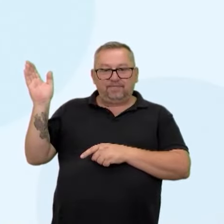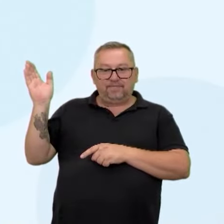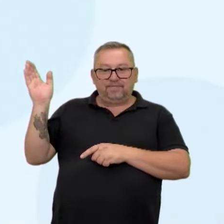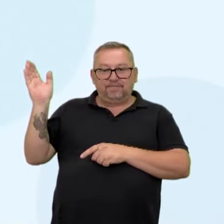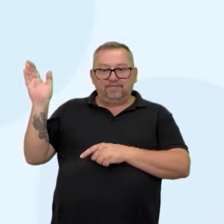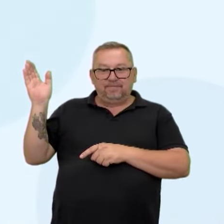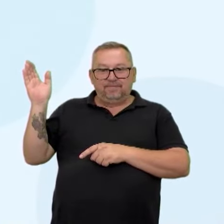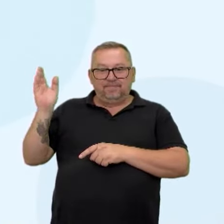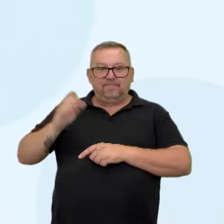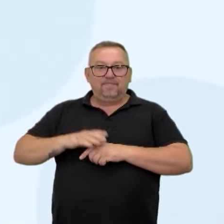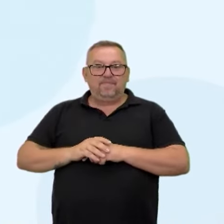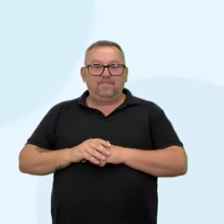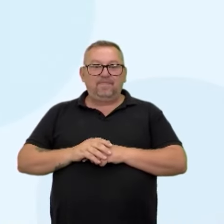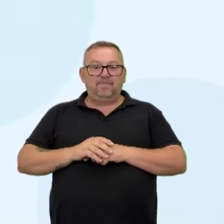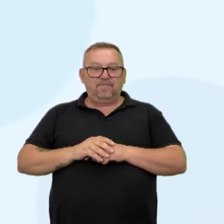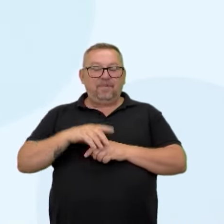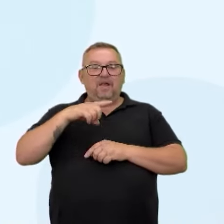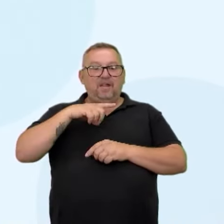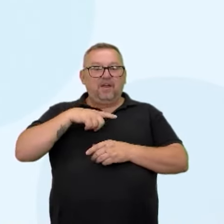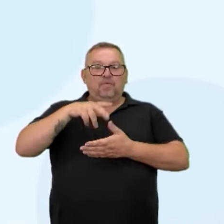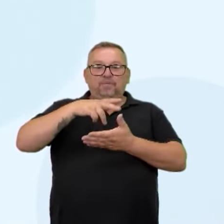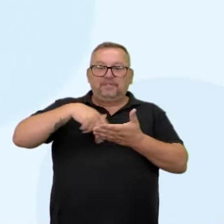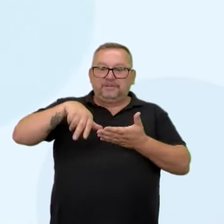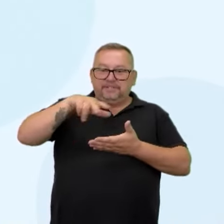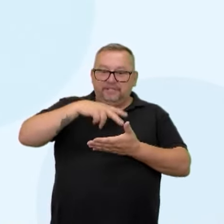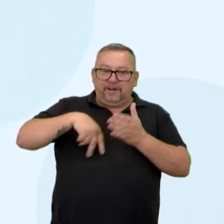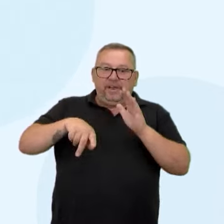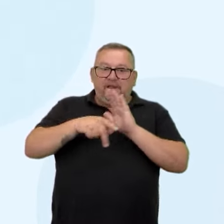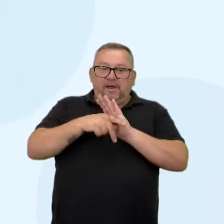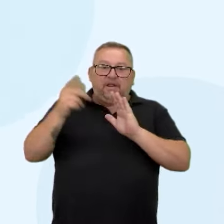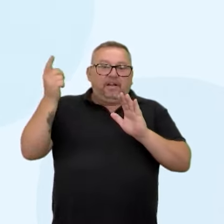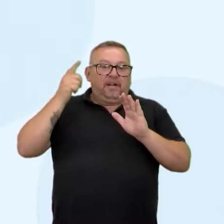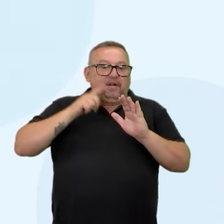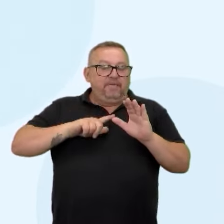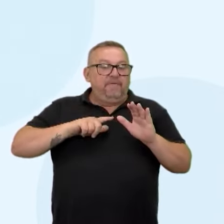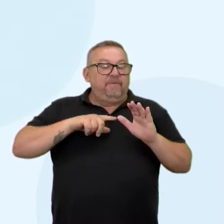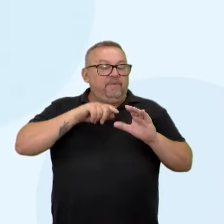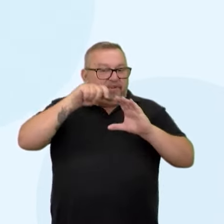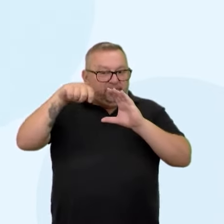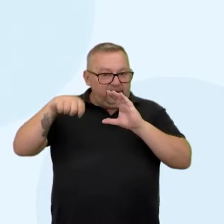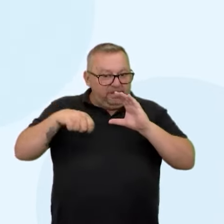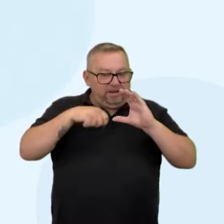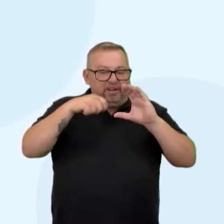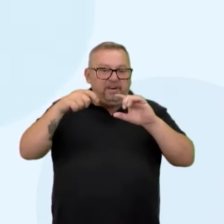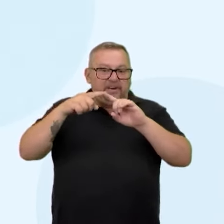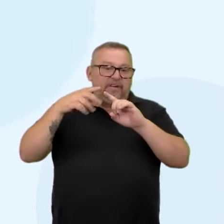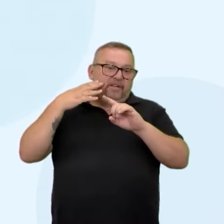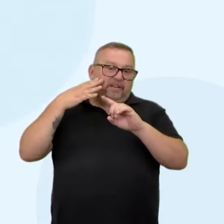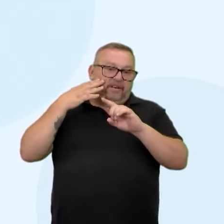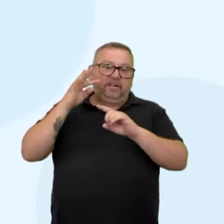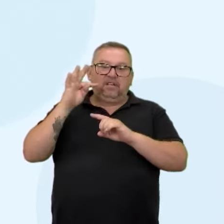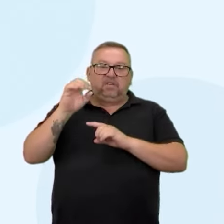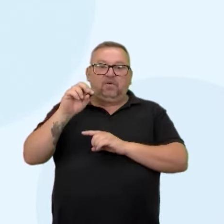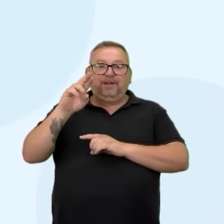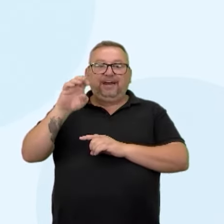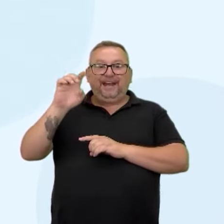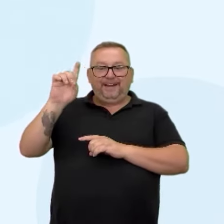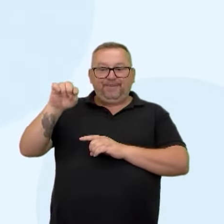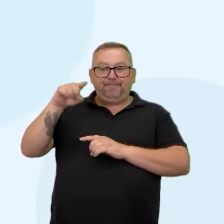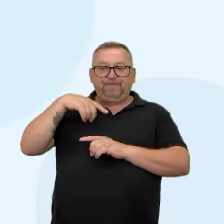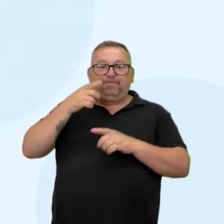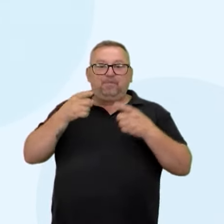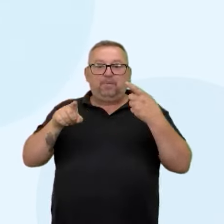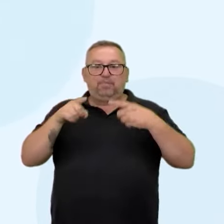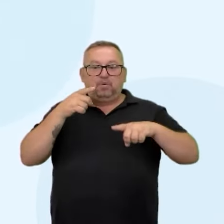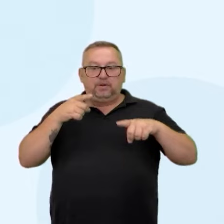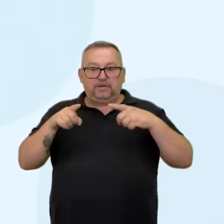leitura e infelizmente da dança, do contexto nós não conseguimos aqui o vídeo, mas fica vocês sabendo aí que o toré, ele é uma música,